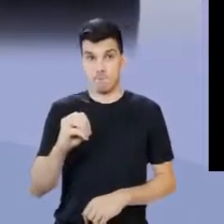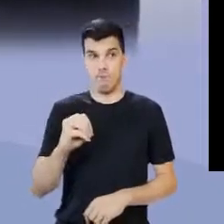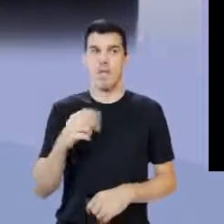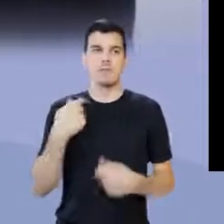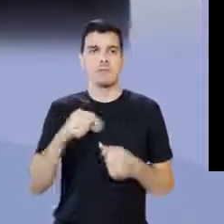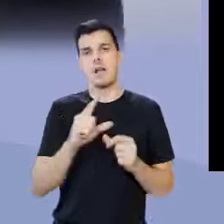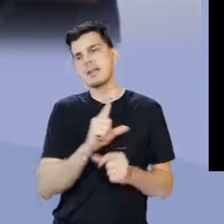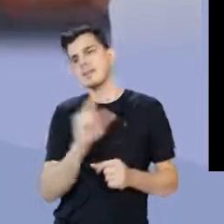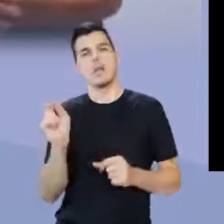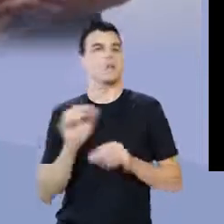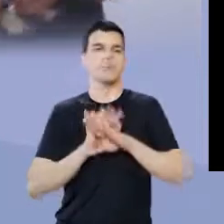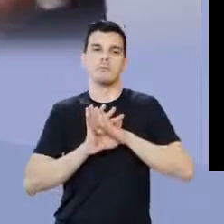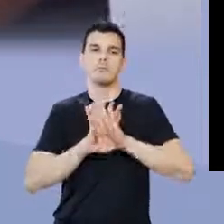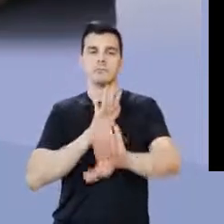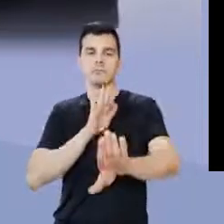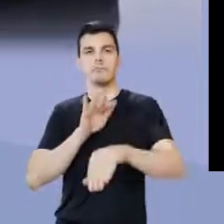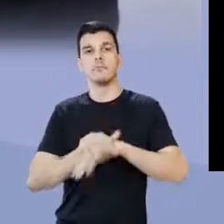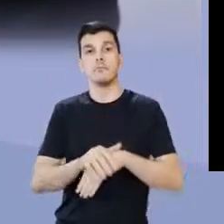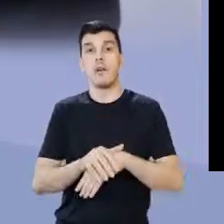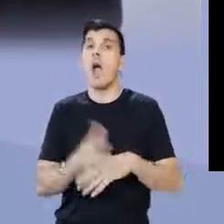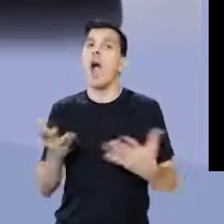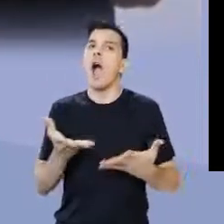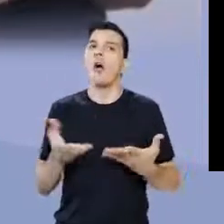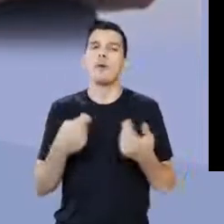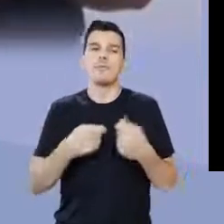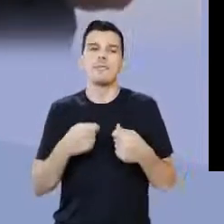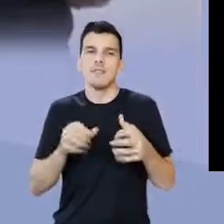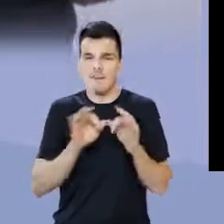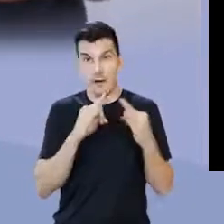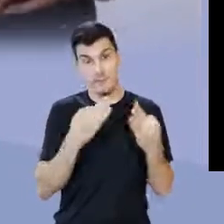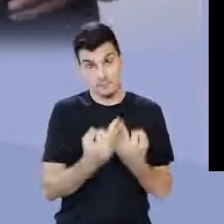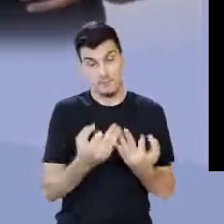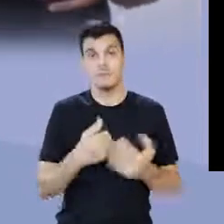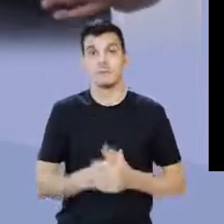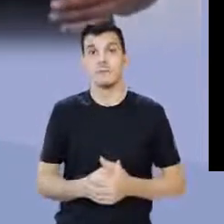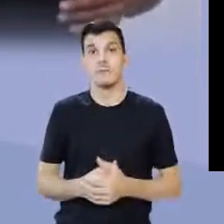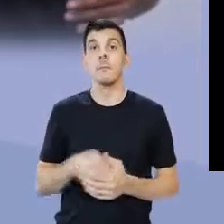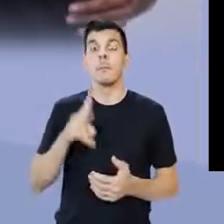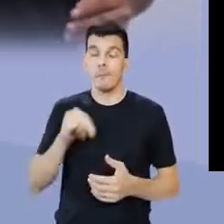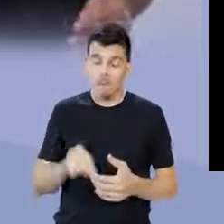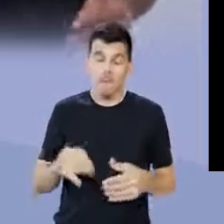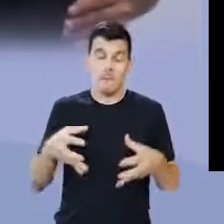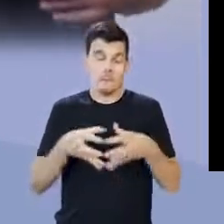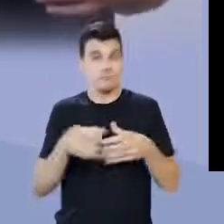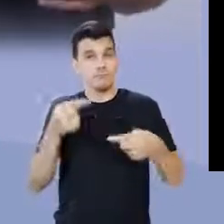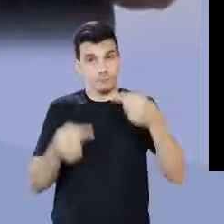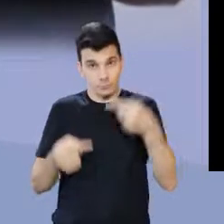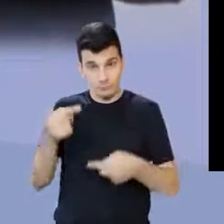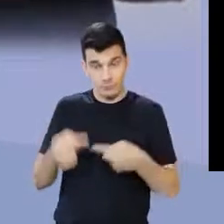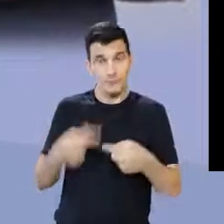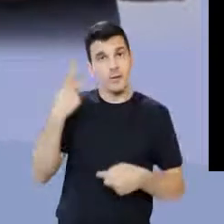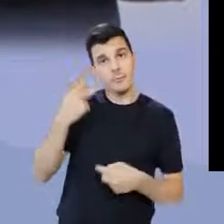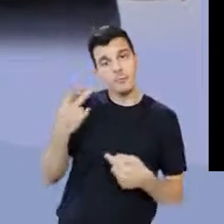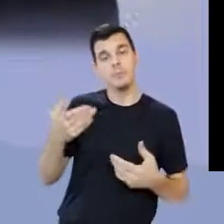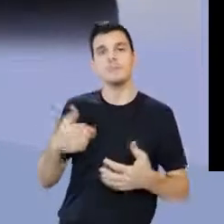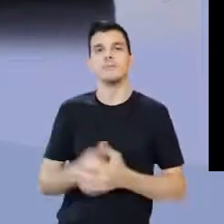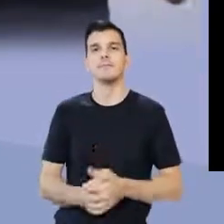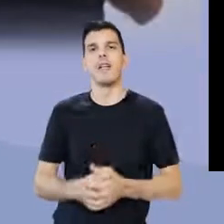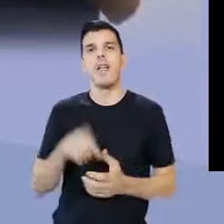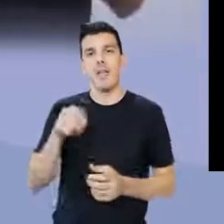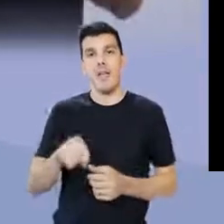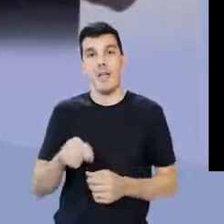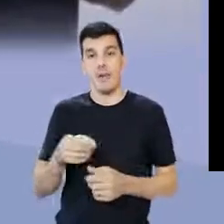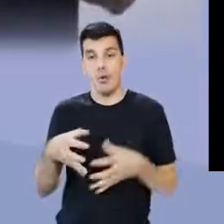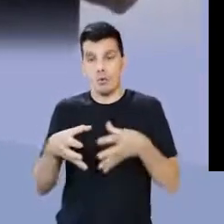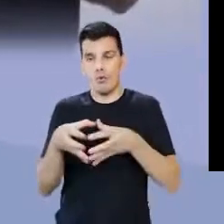do exército e constituir uma família. E vai fazer parte da política, eu vou te explicar daqui a pouco. Essa é a vida